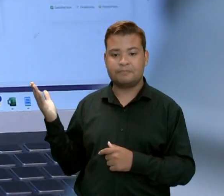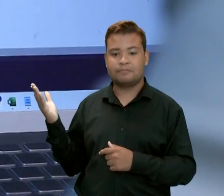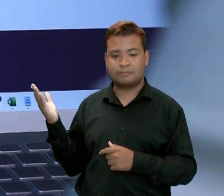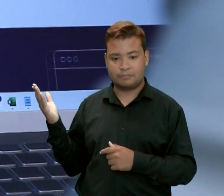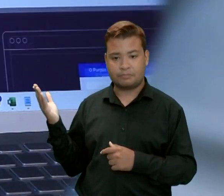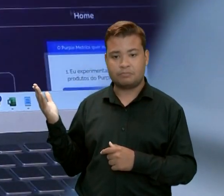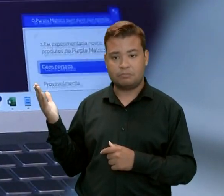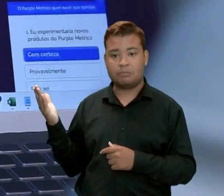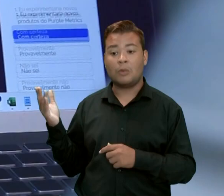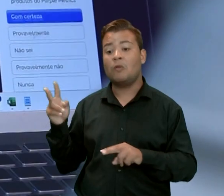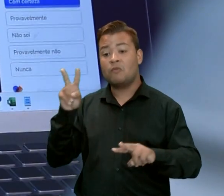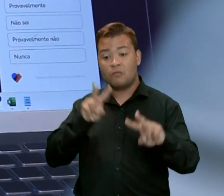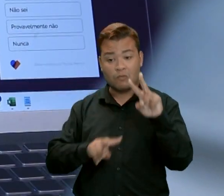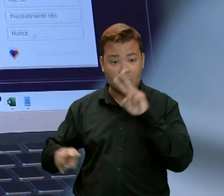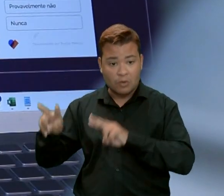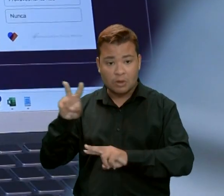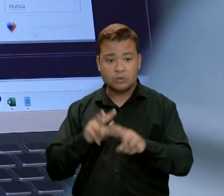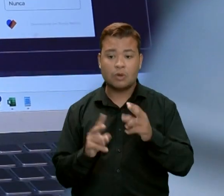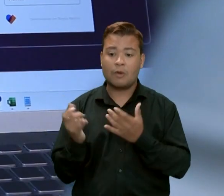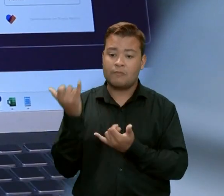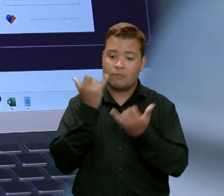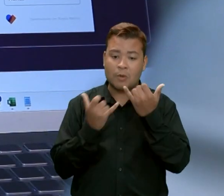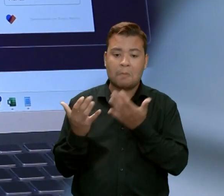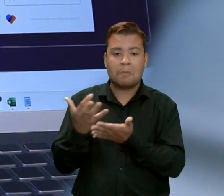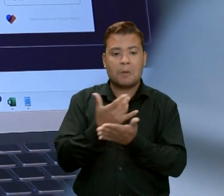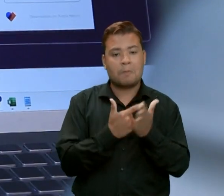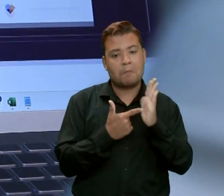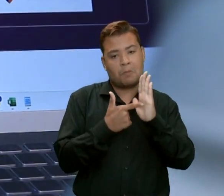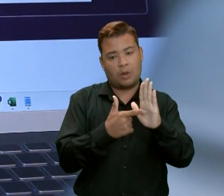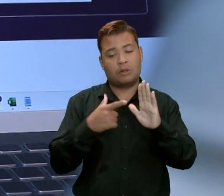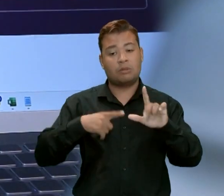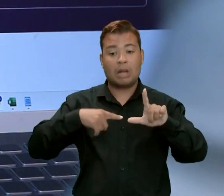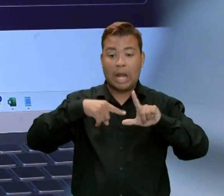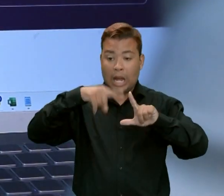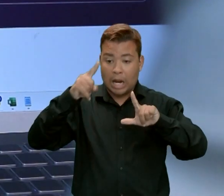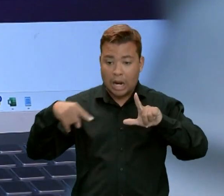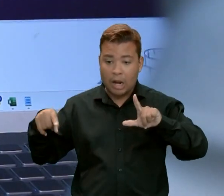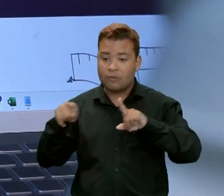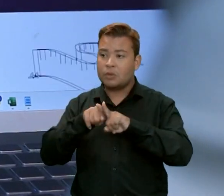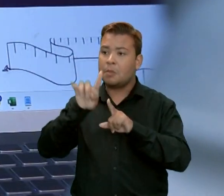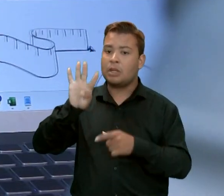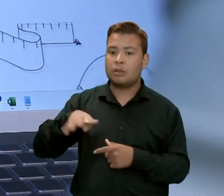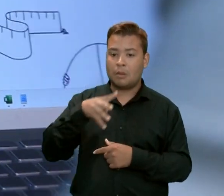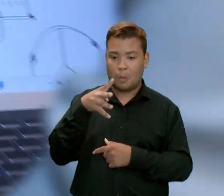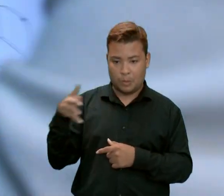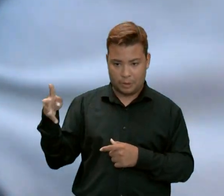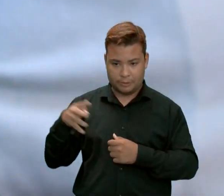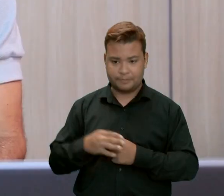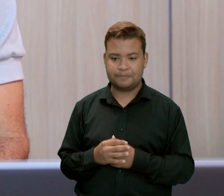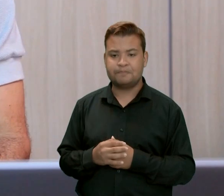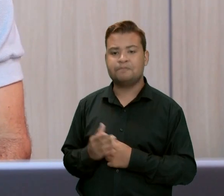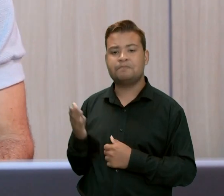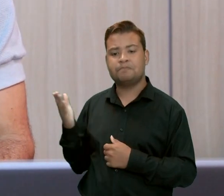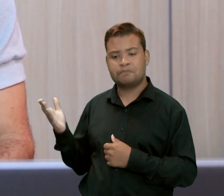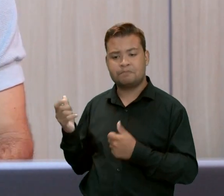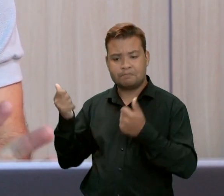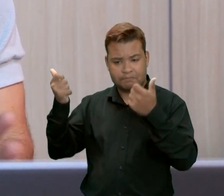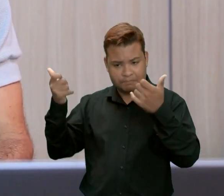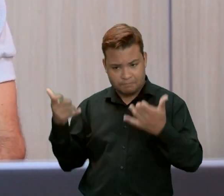de apresentar esses dados utilizando gráficos e tabelas. Ele fala como